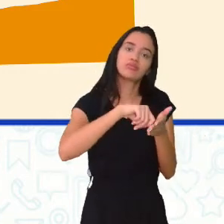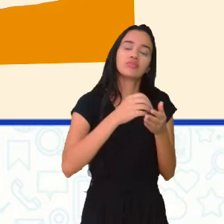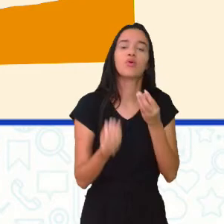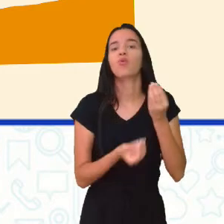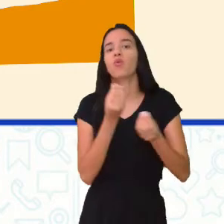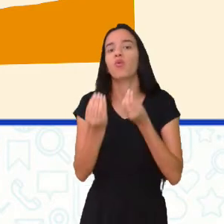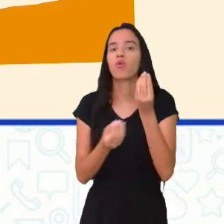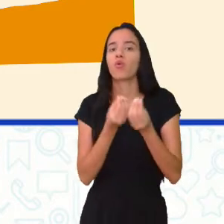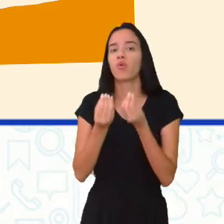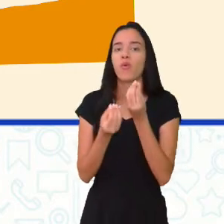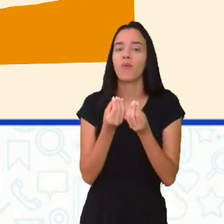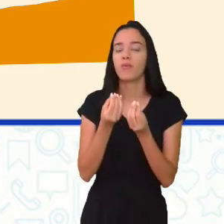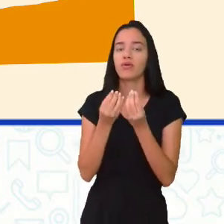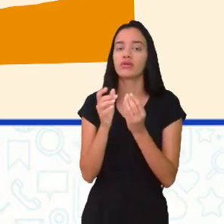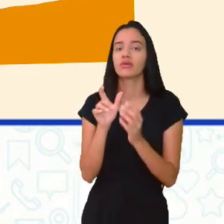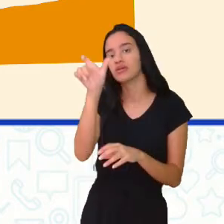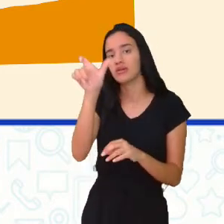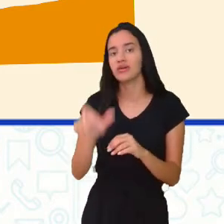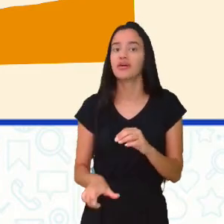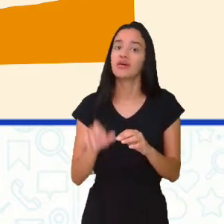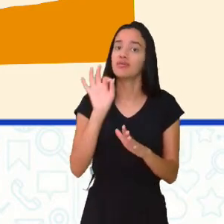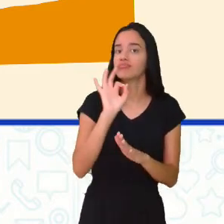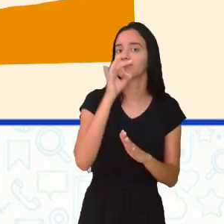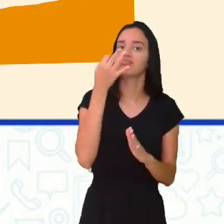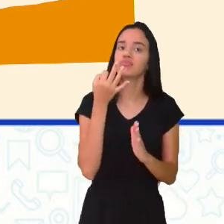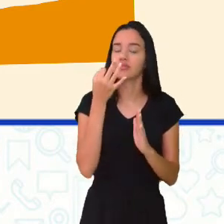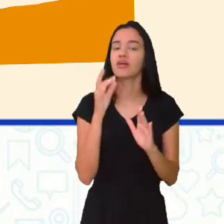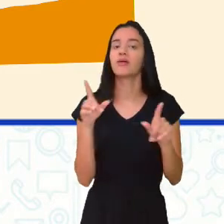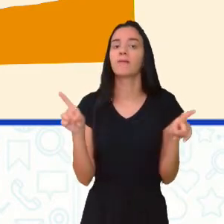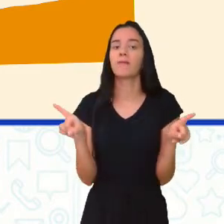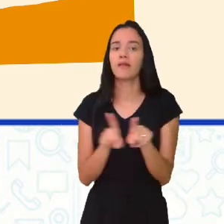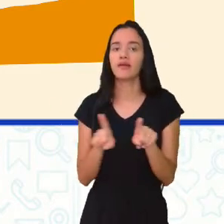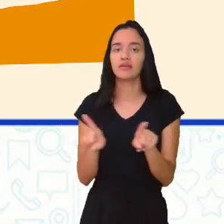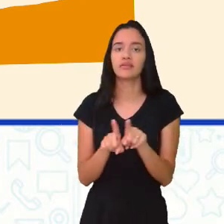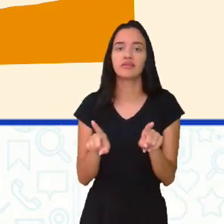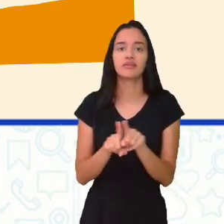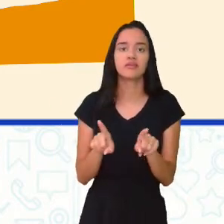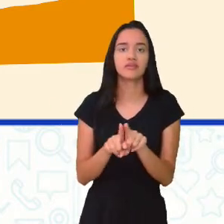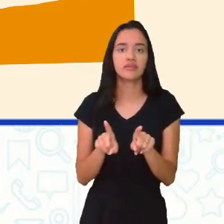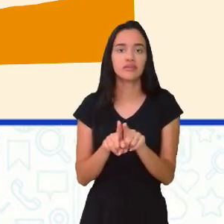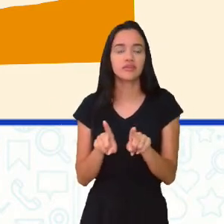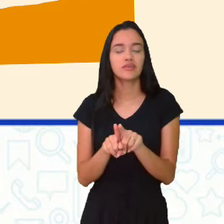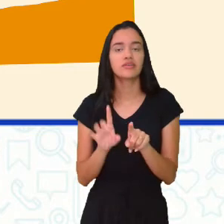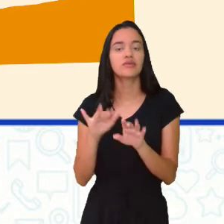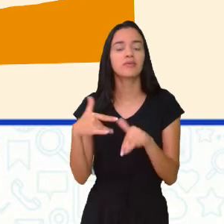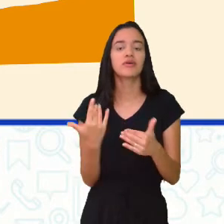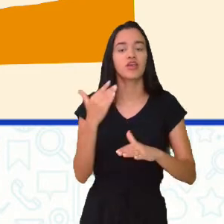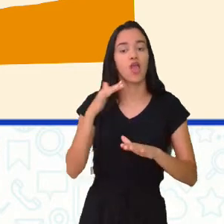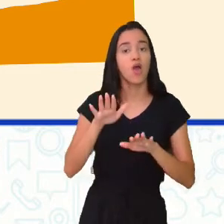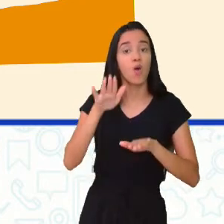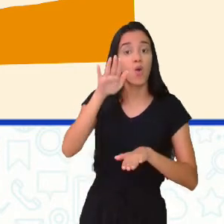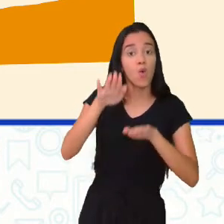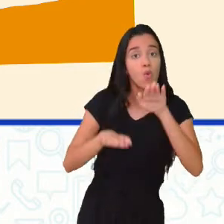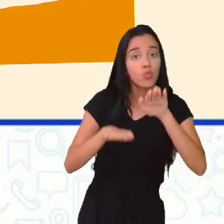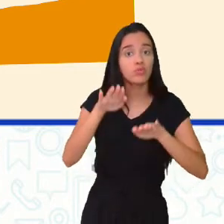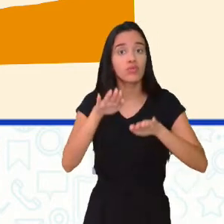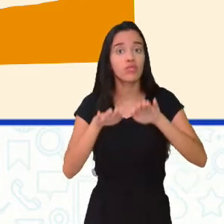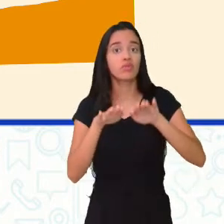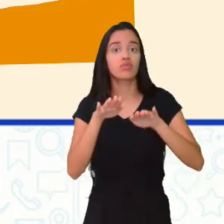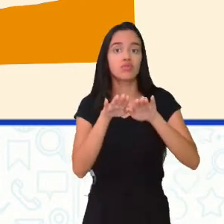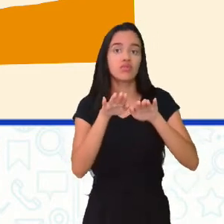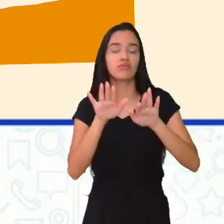a época que o autor quer retratar e com a procedência e o nível social